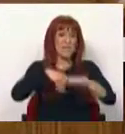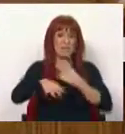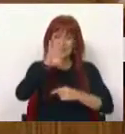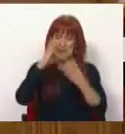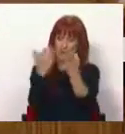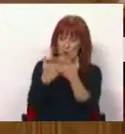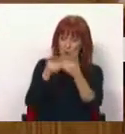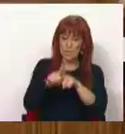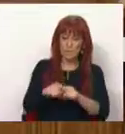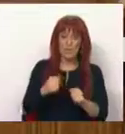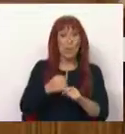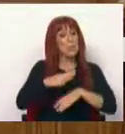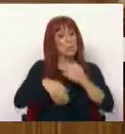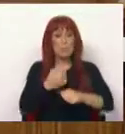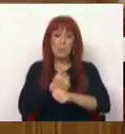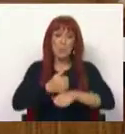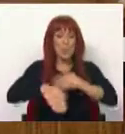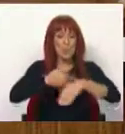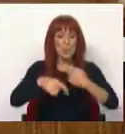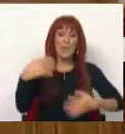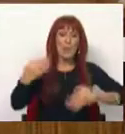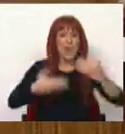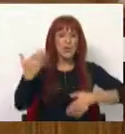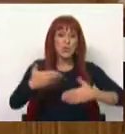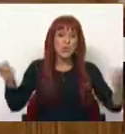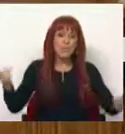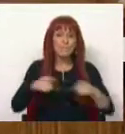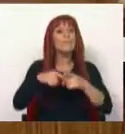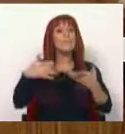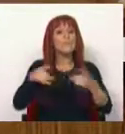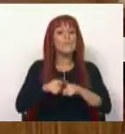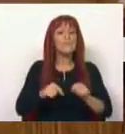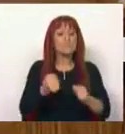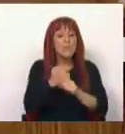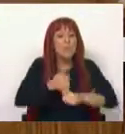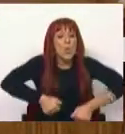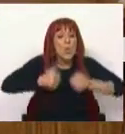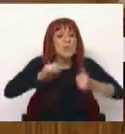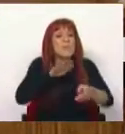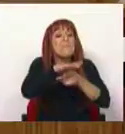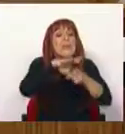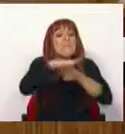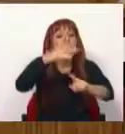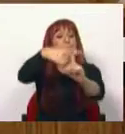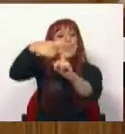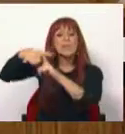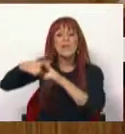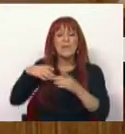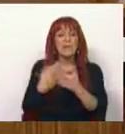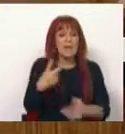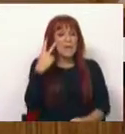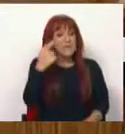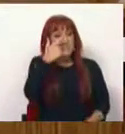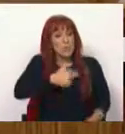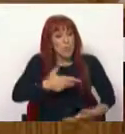Se a economia está a ter um bom desempenho, é justo que esse bom desempenho tenha reflexos positivos na vida